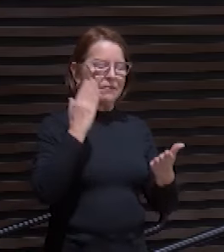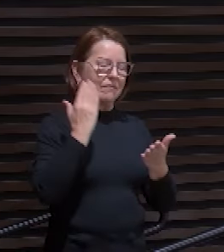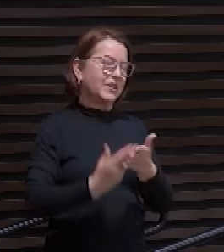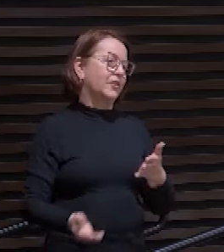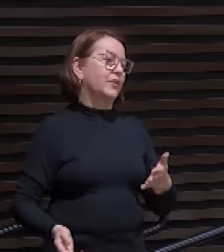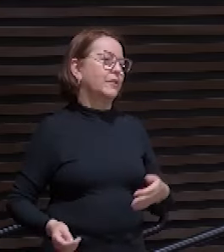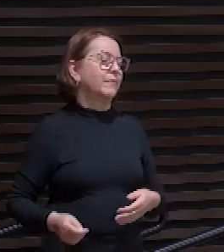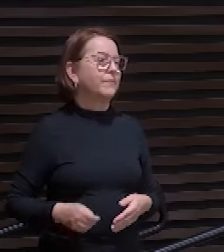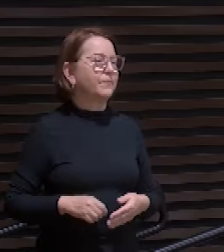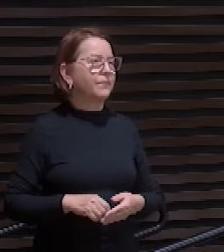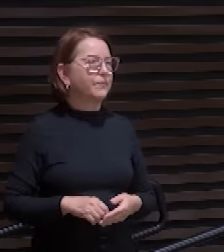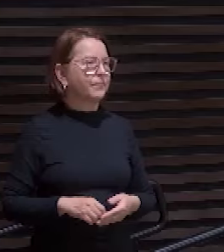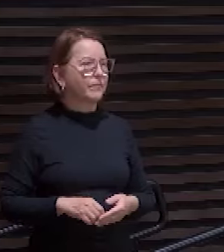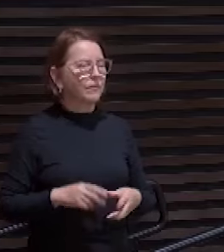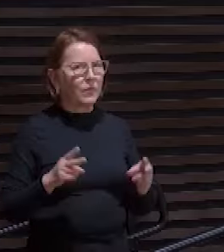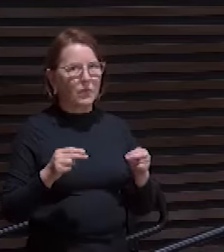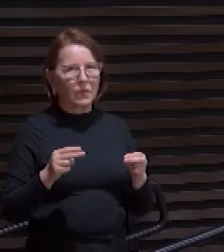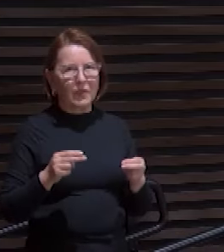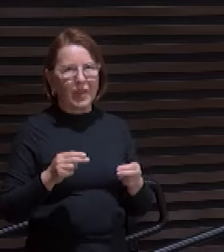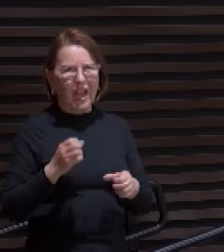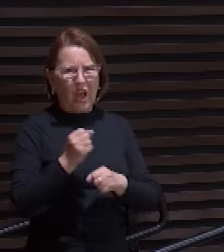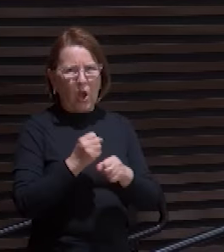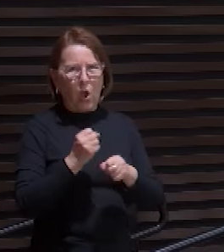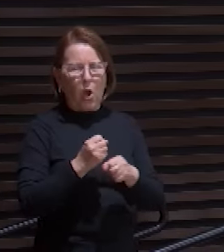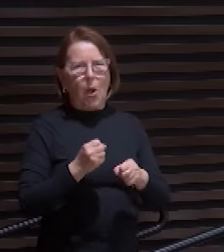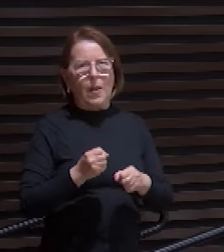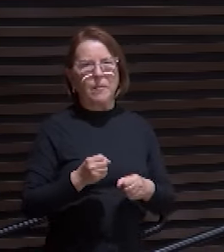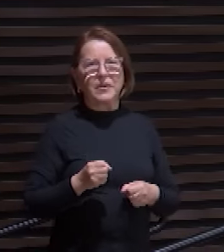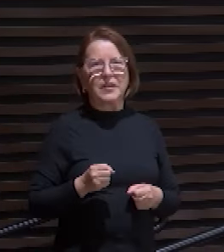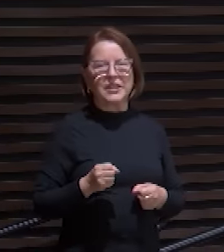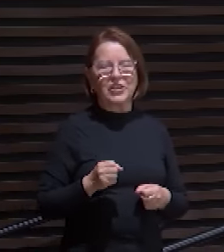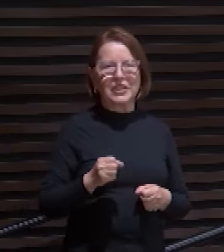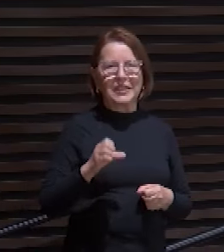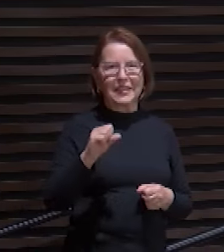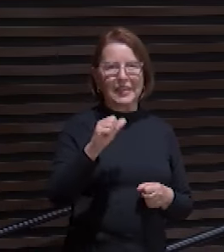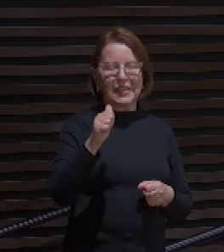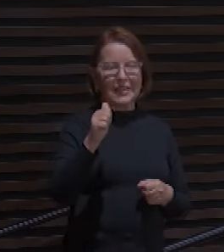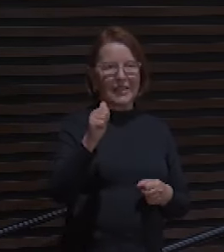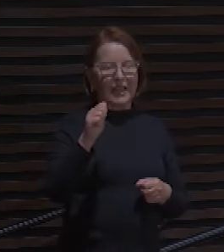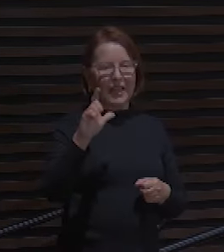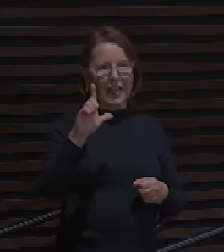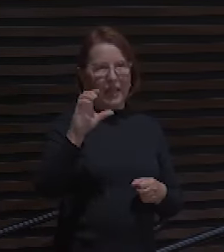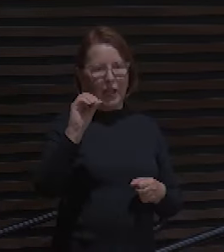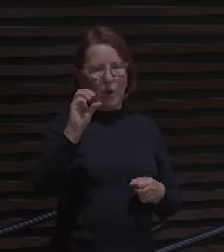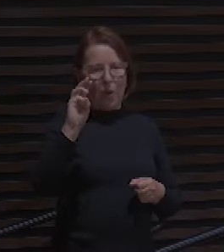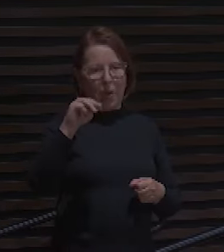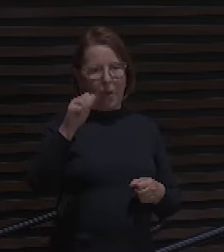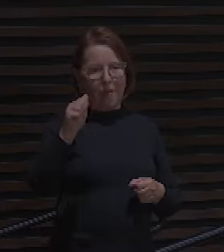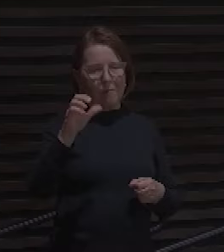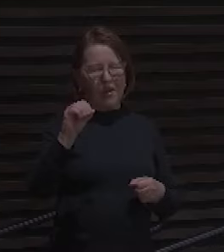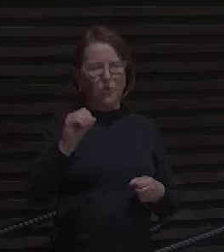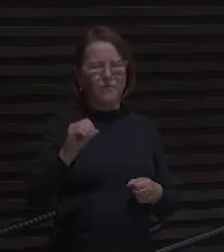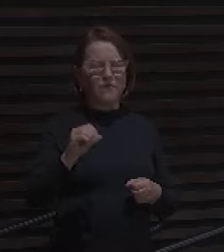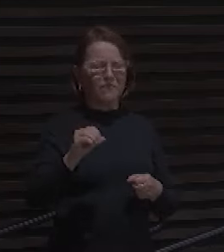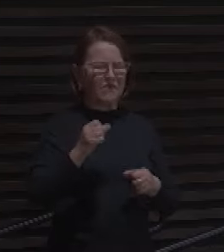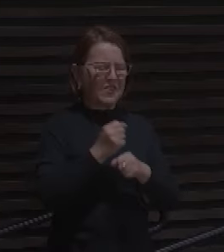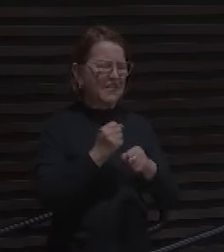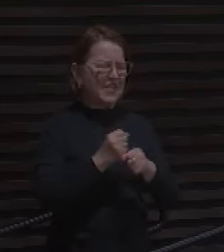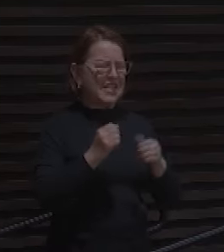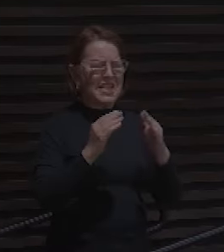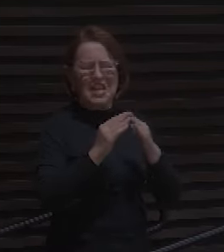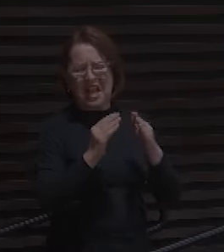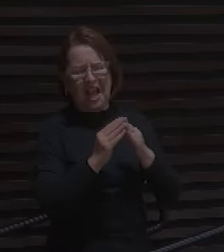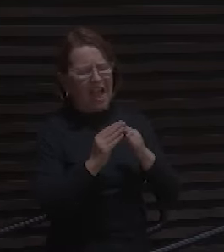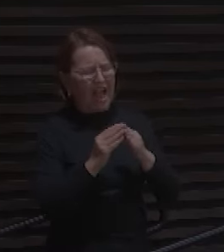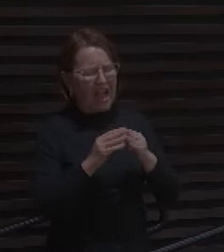Olha as obras que esse homem executou, versículo 4. Empreendi grandes obras, edifiquei para mim casas, plantei para mim